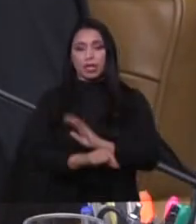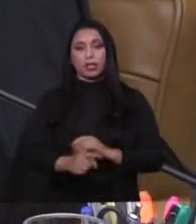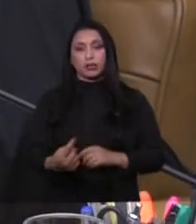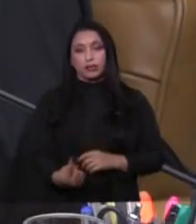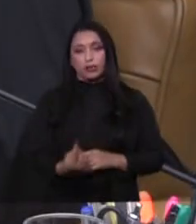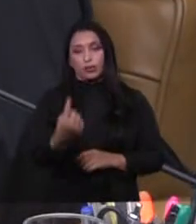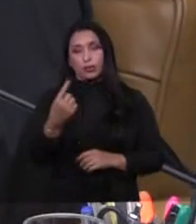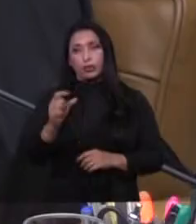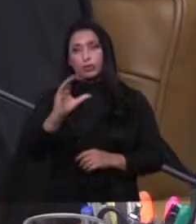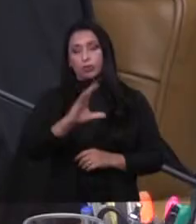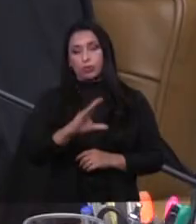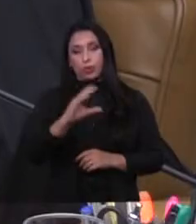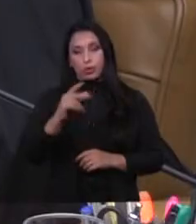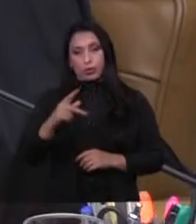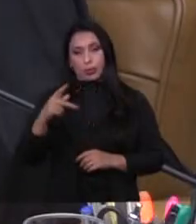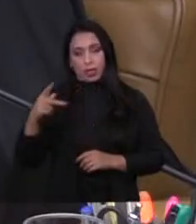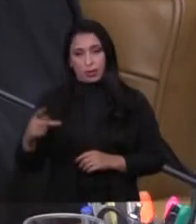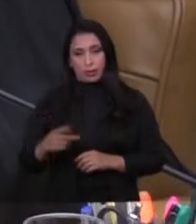Penal.